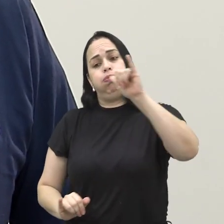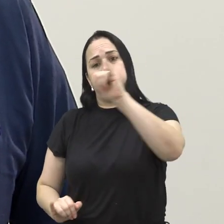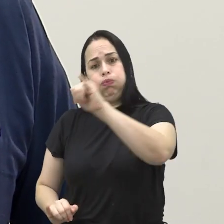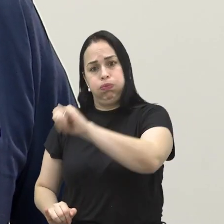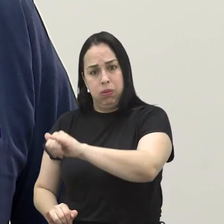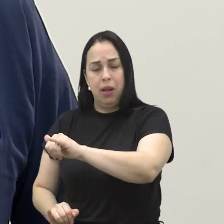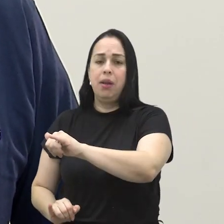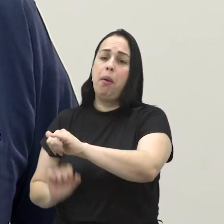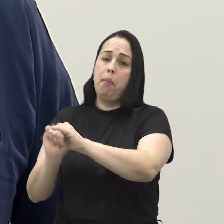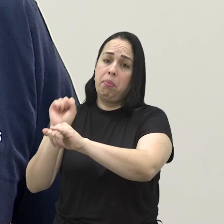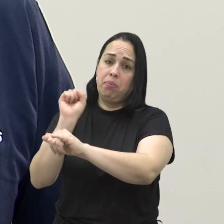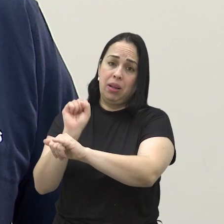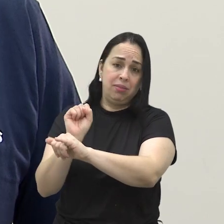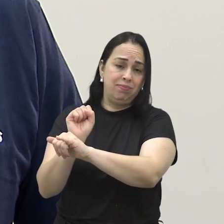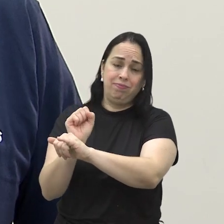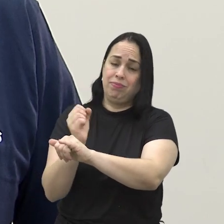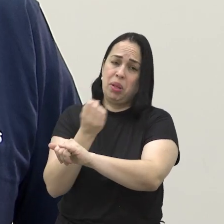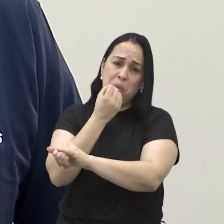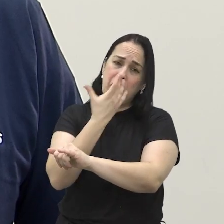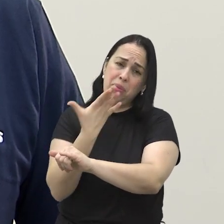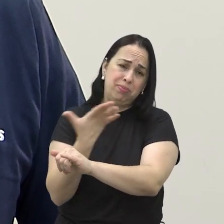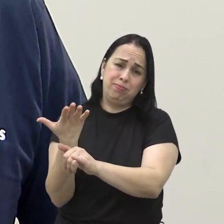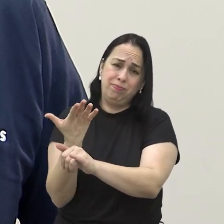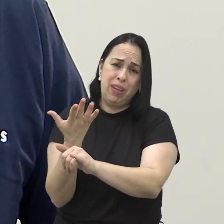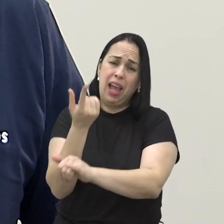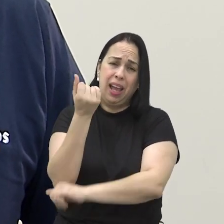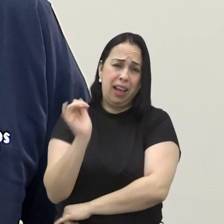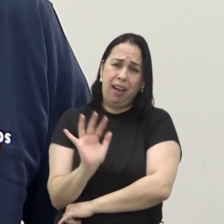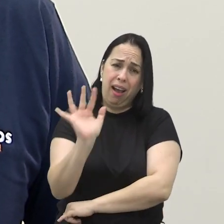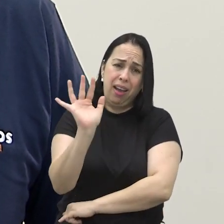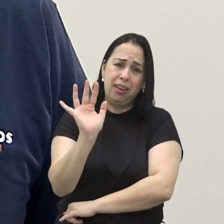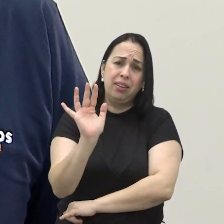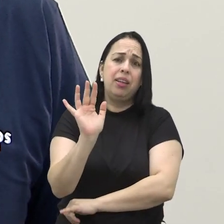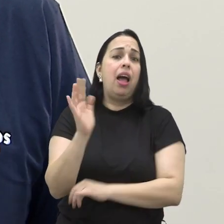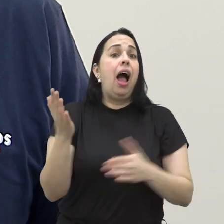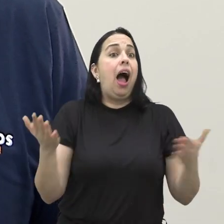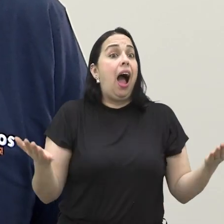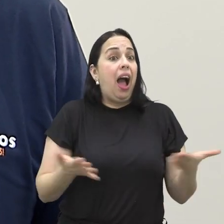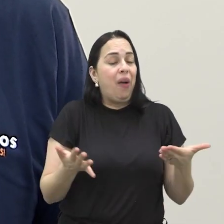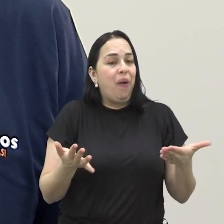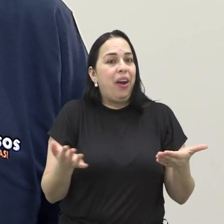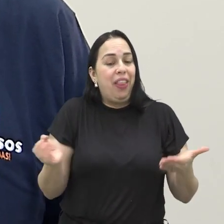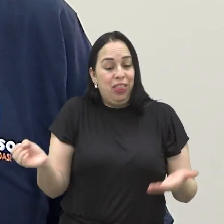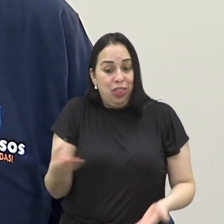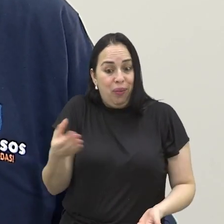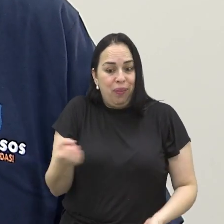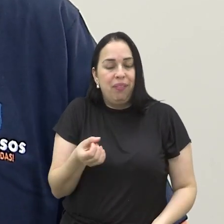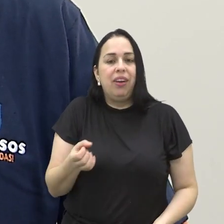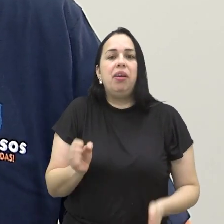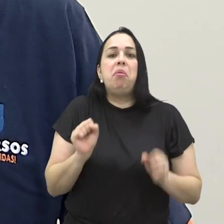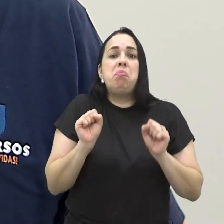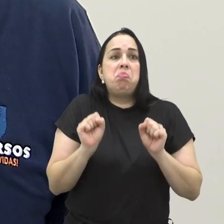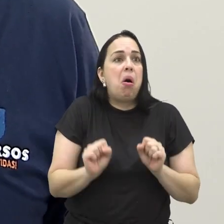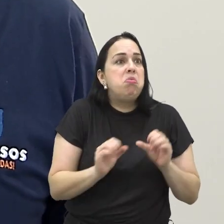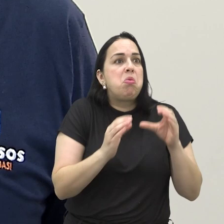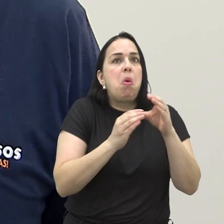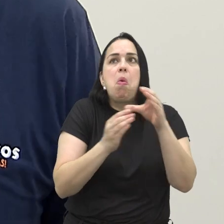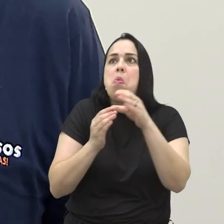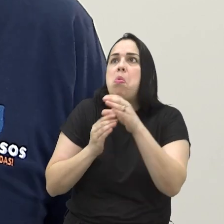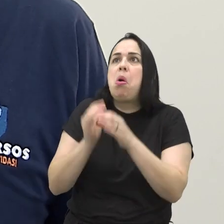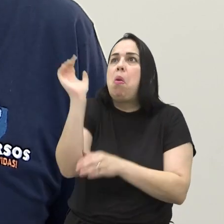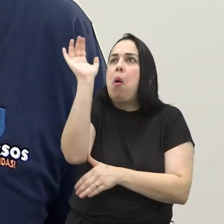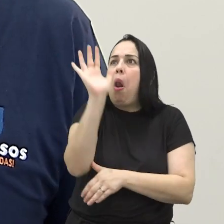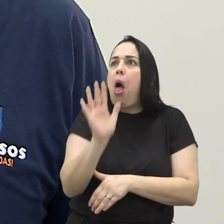deslocar fisicamente até Maceió. Não compensa. Com isso, a pessoa vai poder fazer concurso em todos os